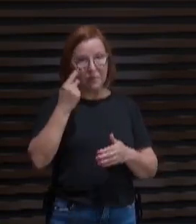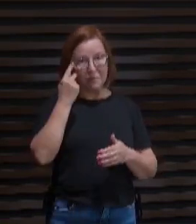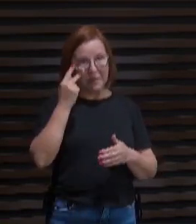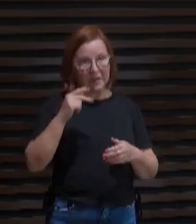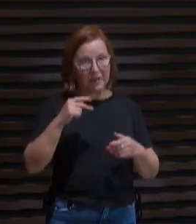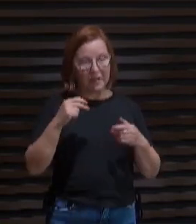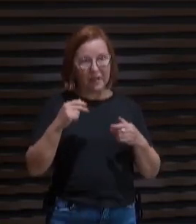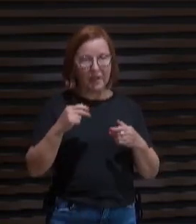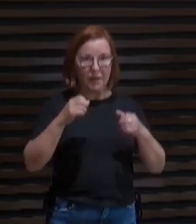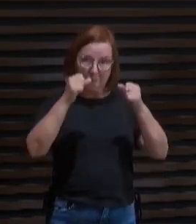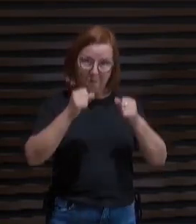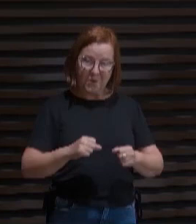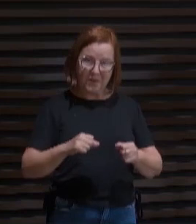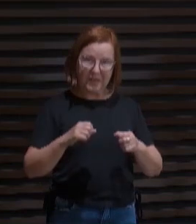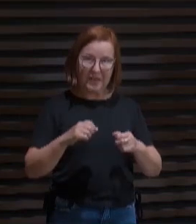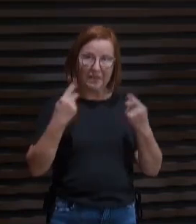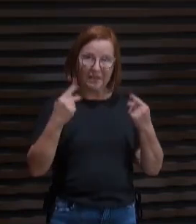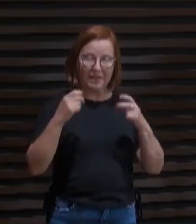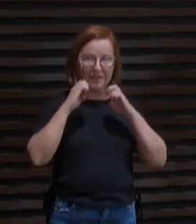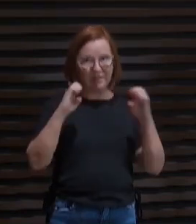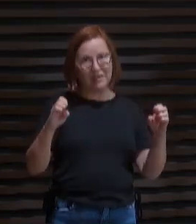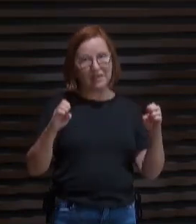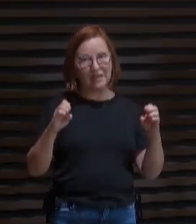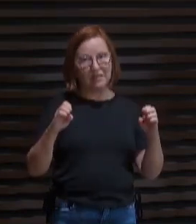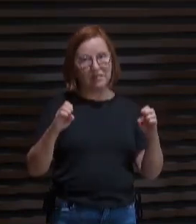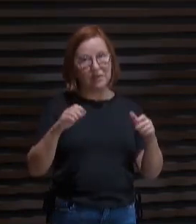evangelizar é crer.